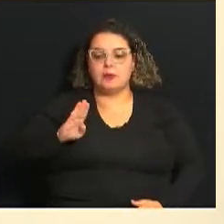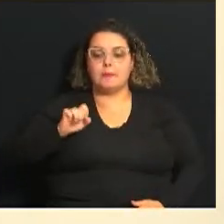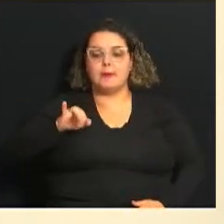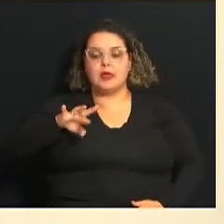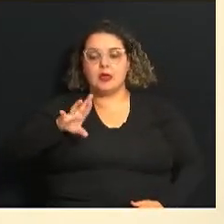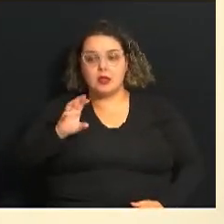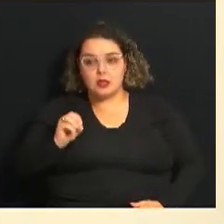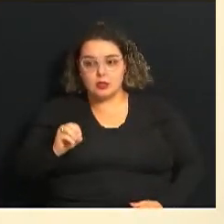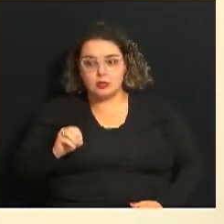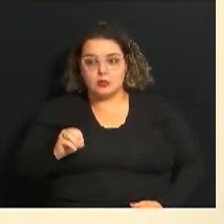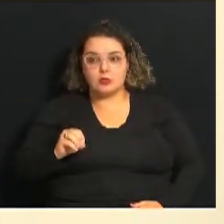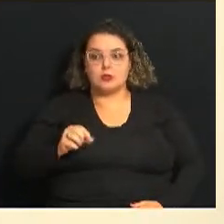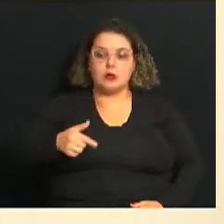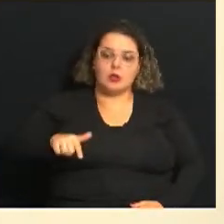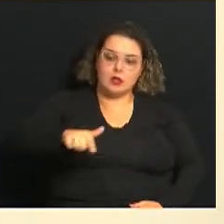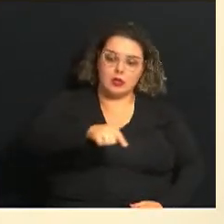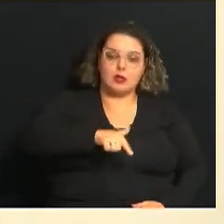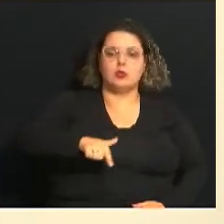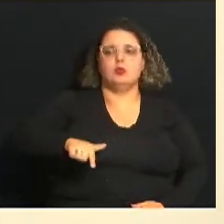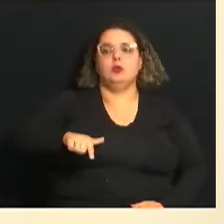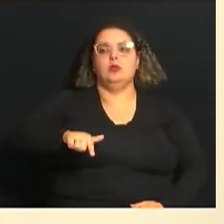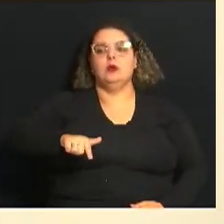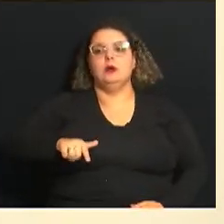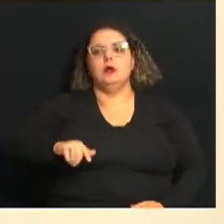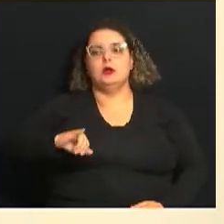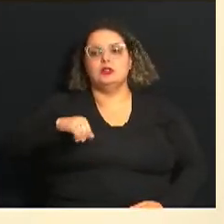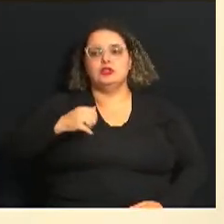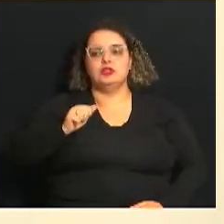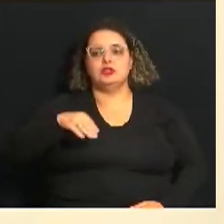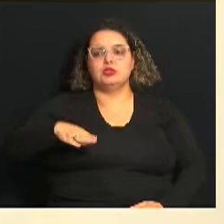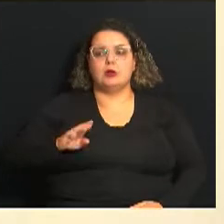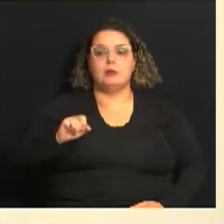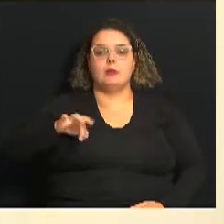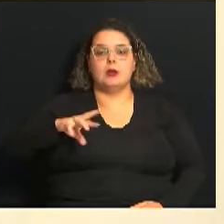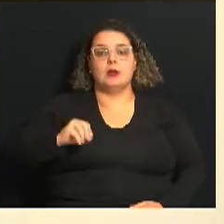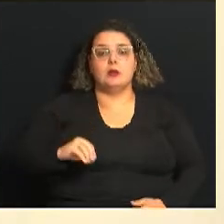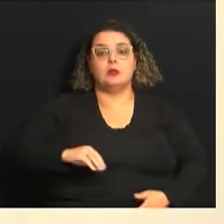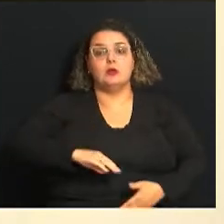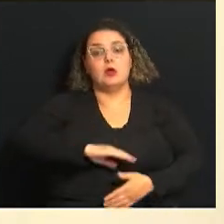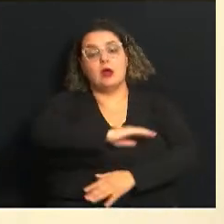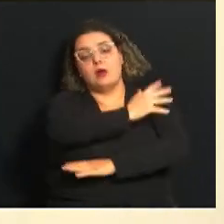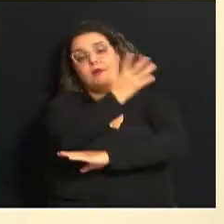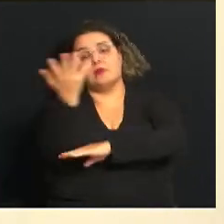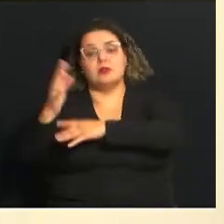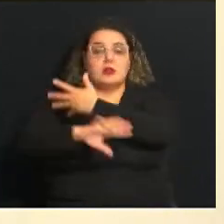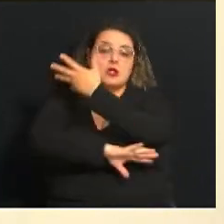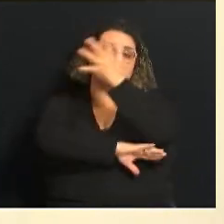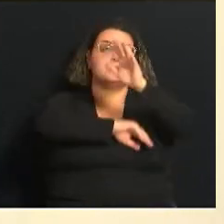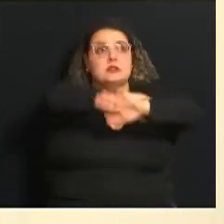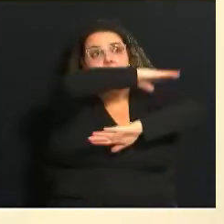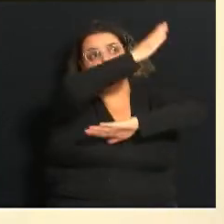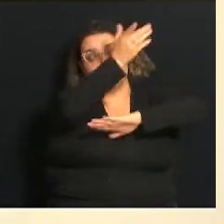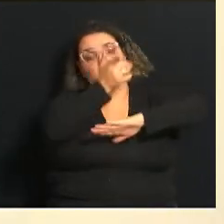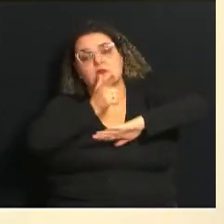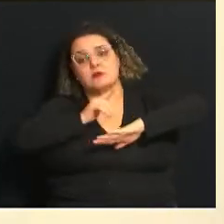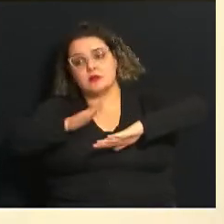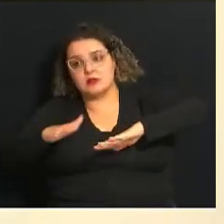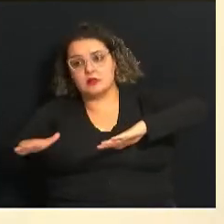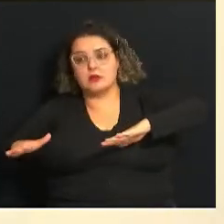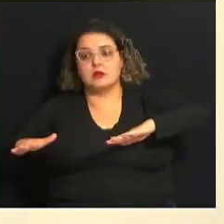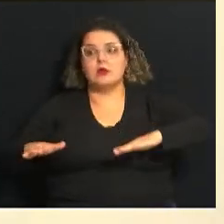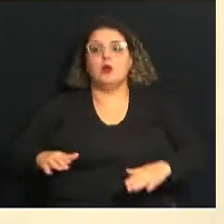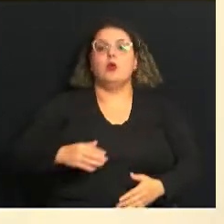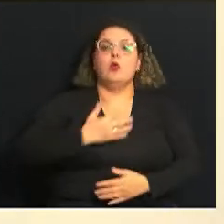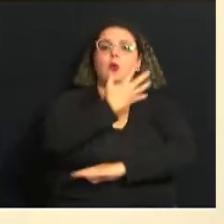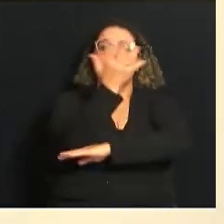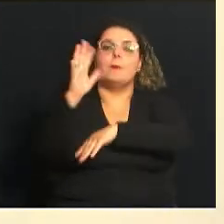a Lagoa do Parque Jambeiro, o Parque das Águas, a Floresta Serra d'Água. Também temos no Jardim Nova Europa o Bosque dos Guarantãs, que